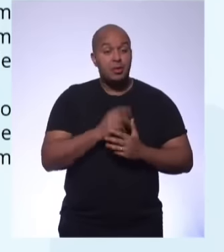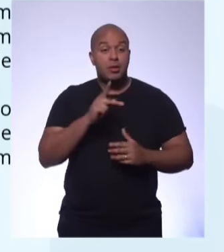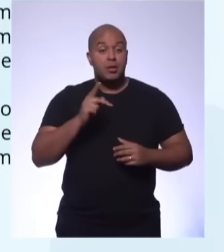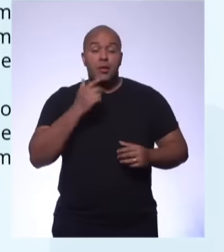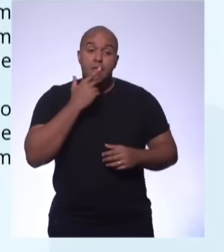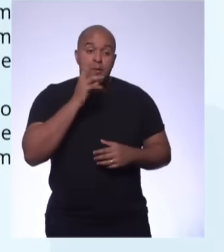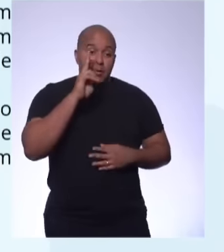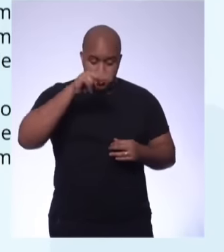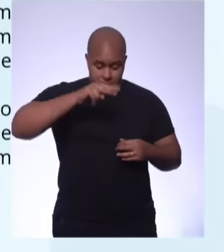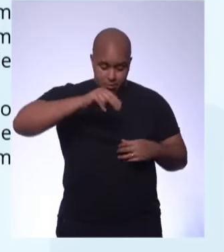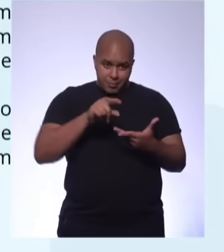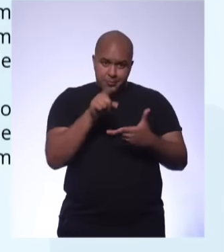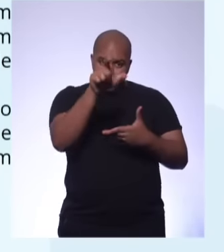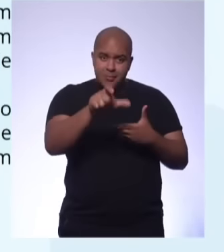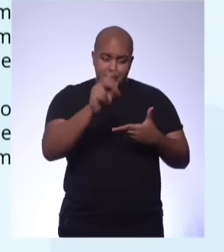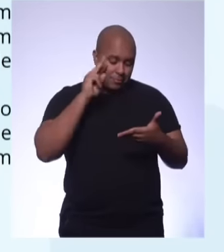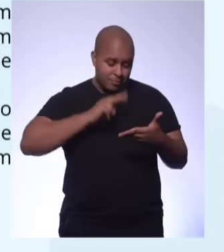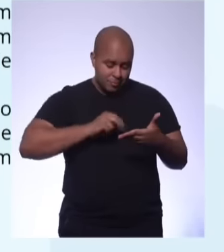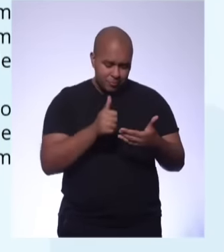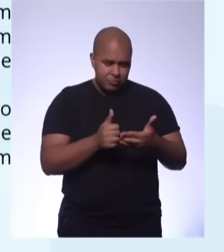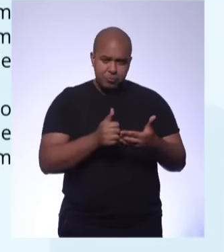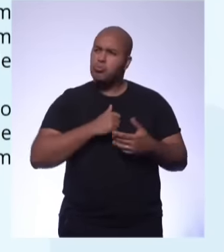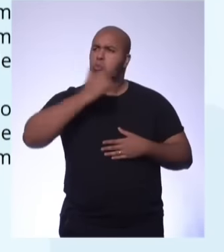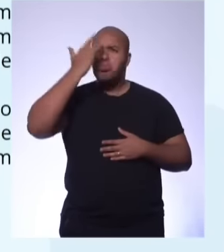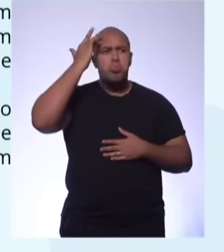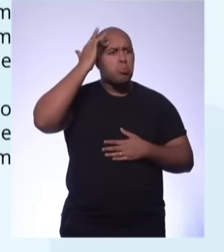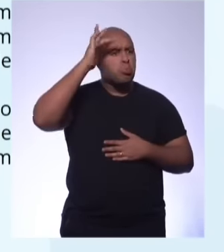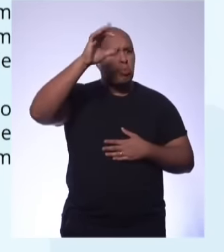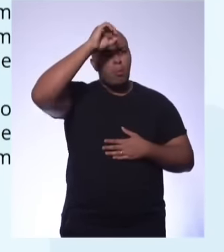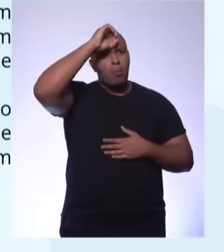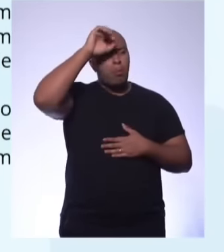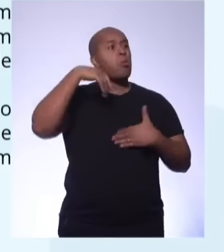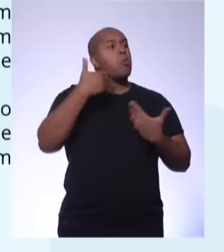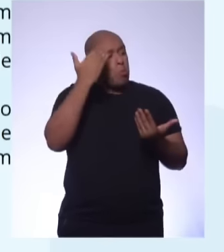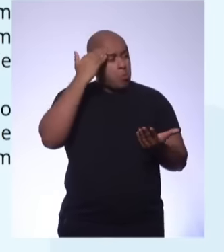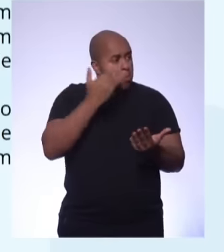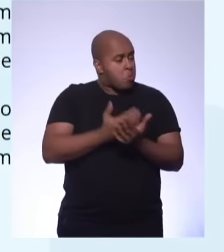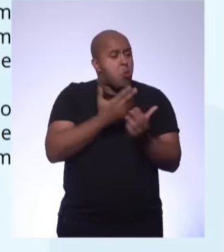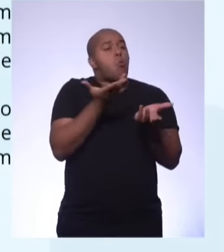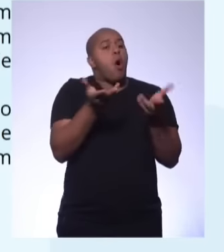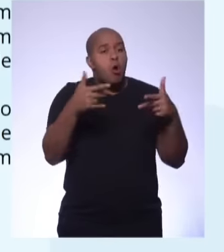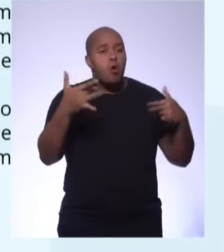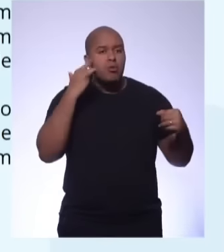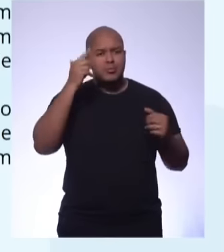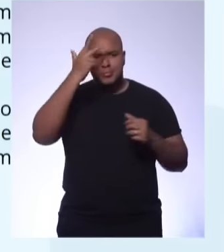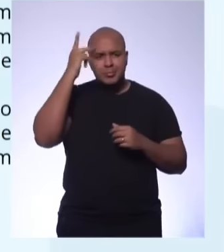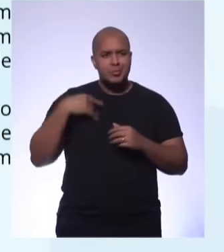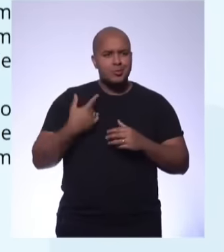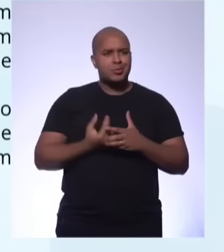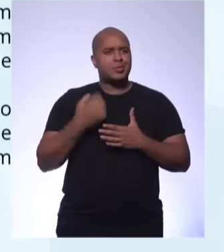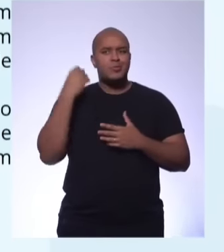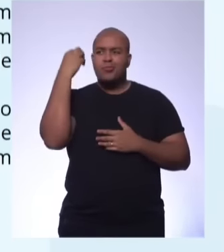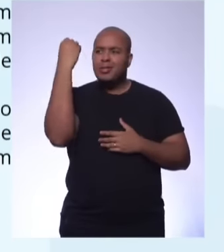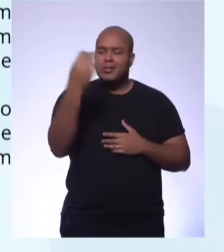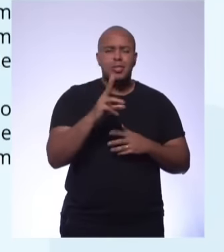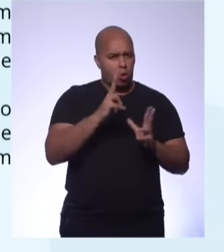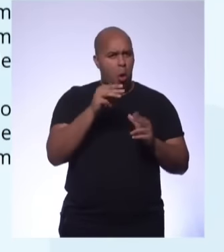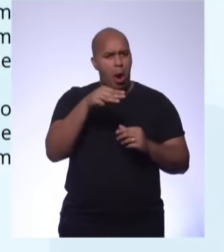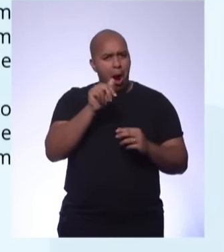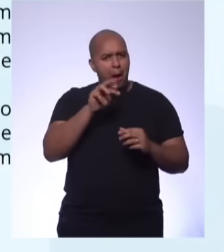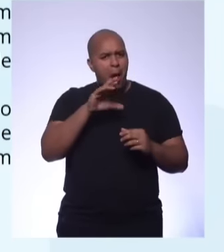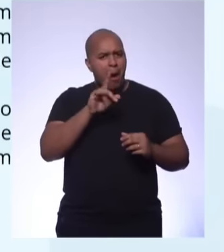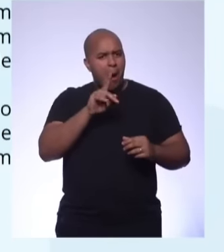e vocês leem daí. Não sabemos com certeza quais relatos de viajantes como Marco Polo